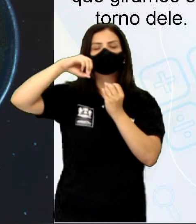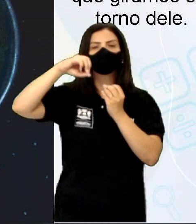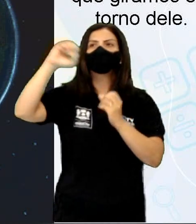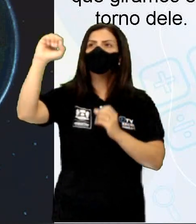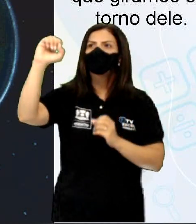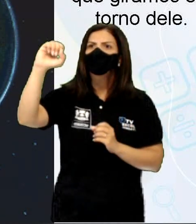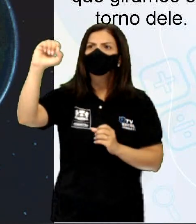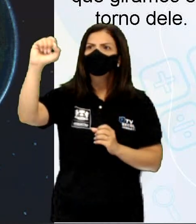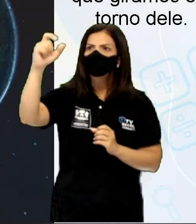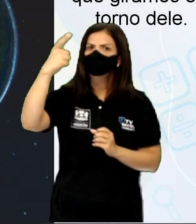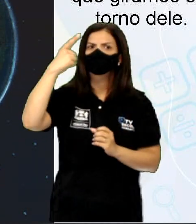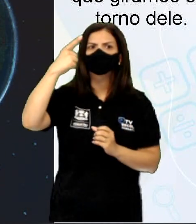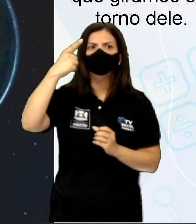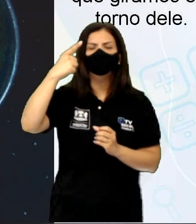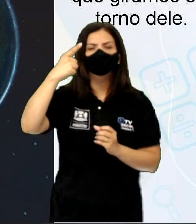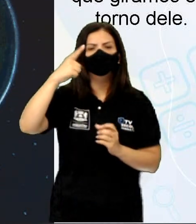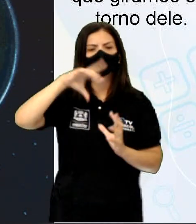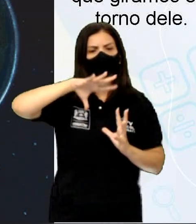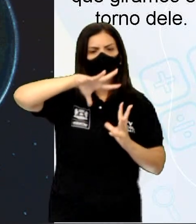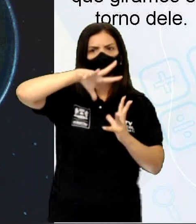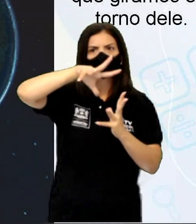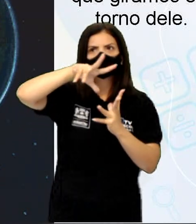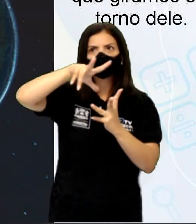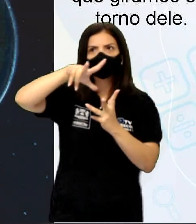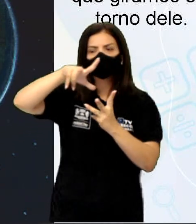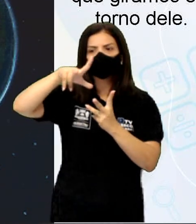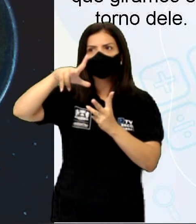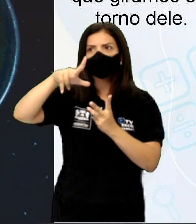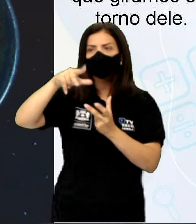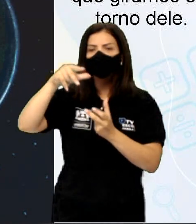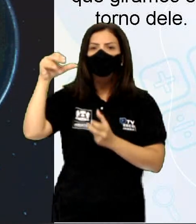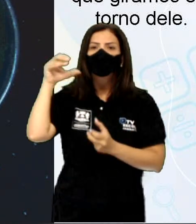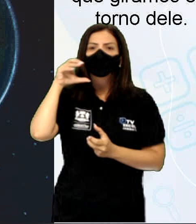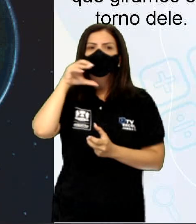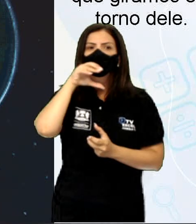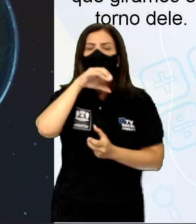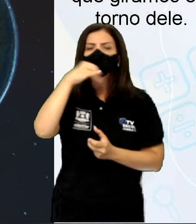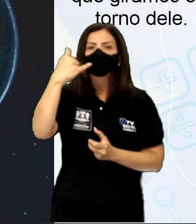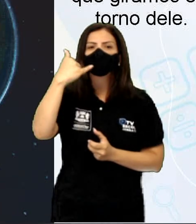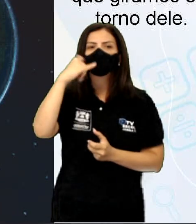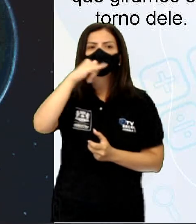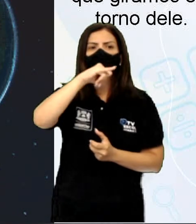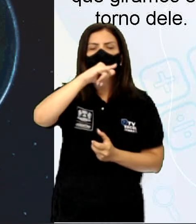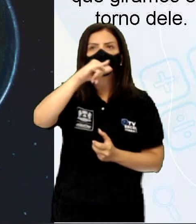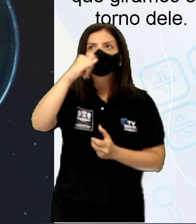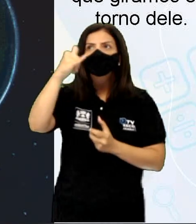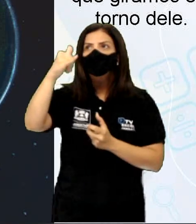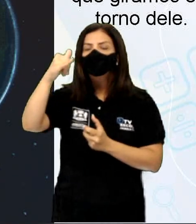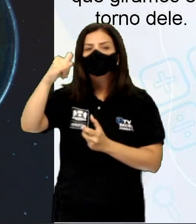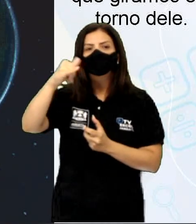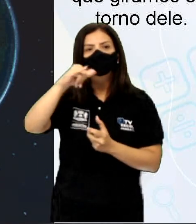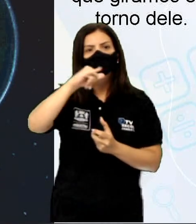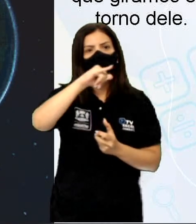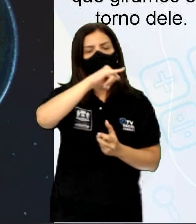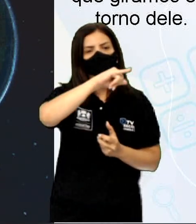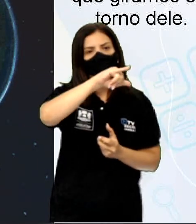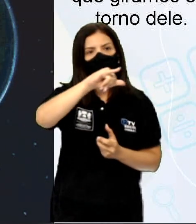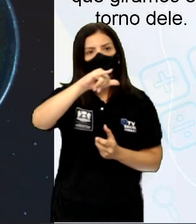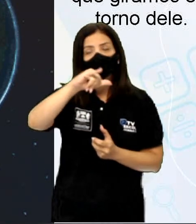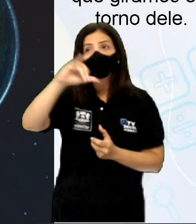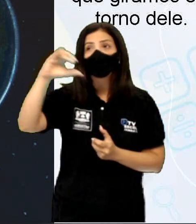Terra calor e energia luminosa. E graças a